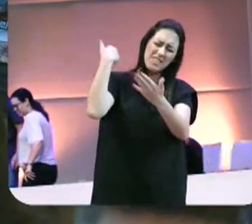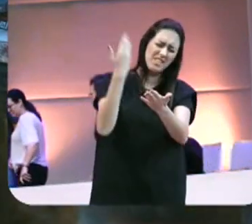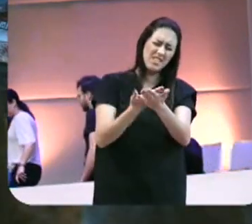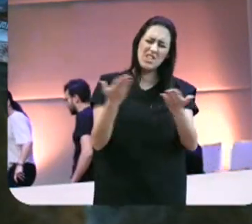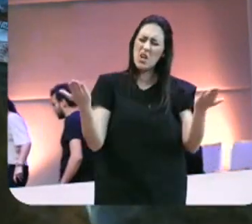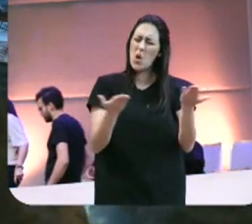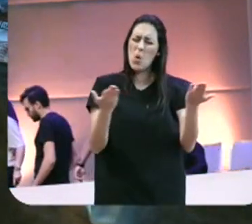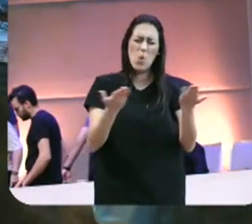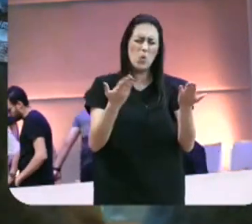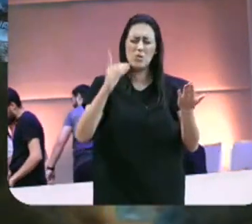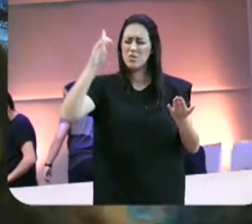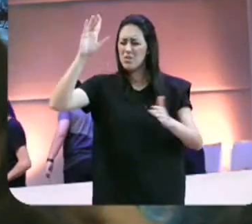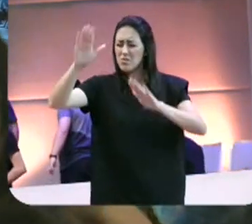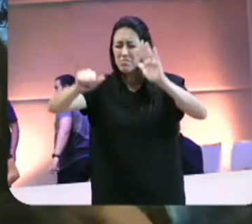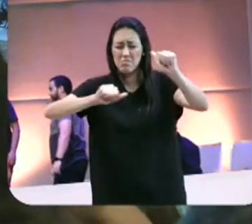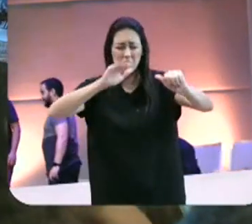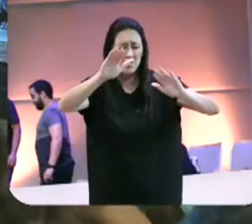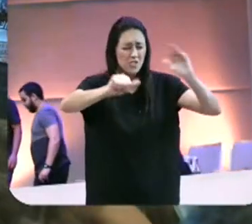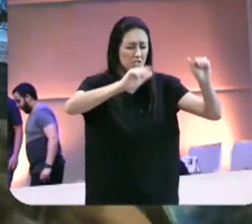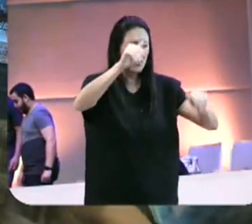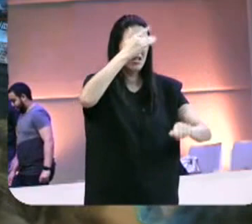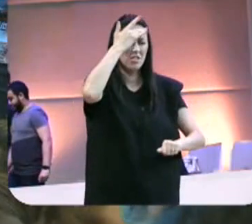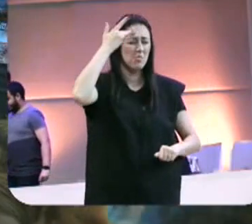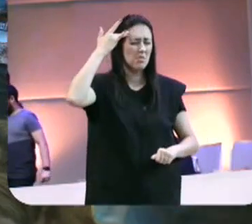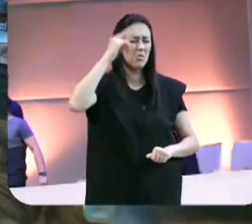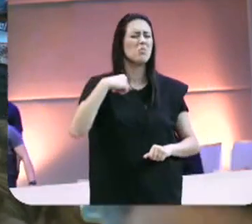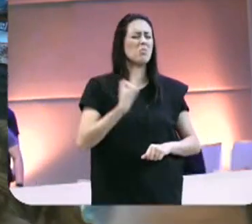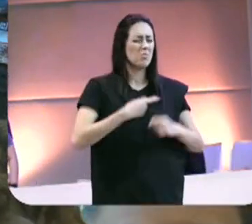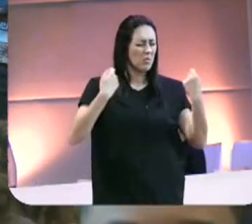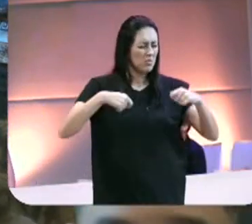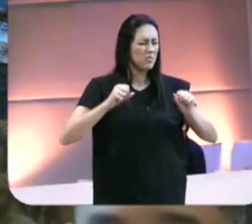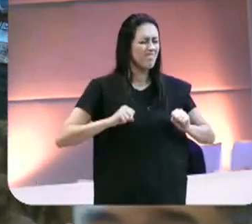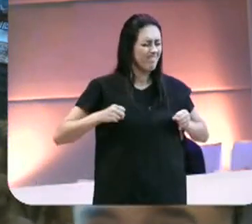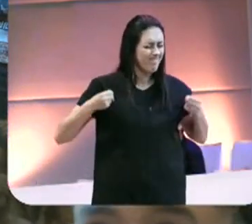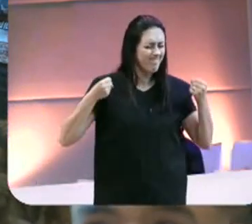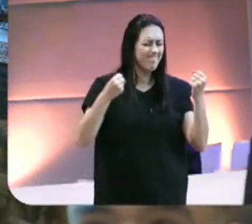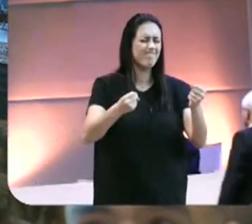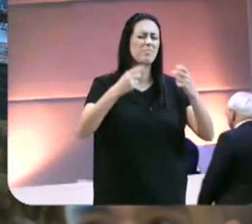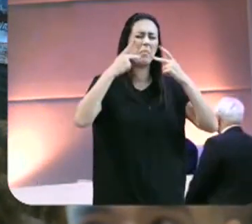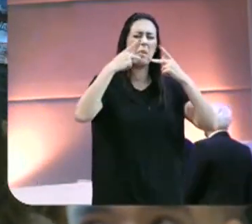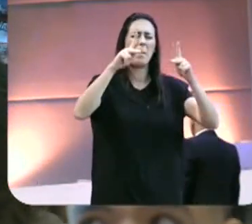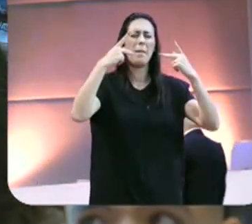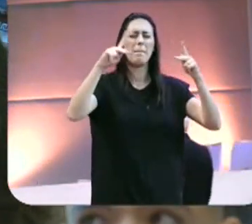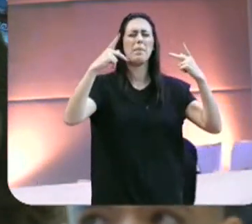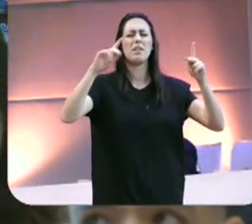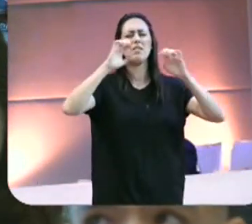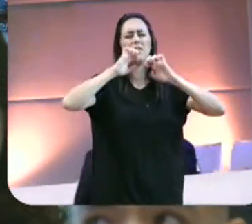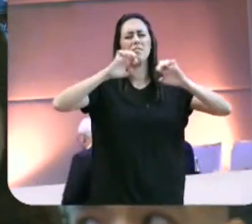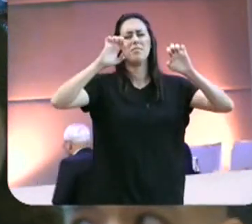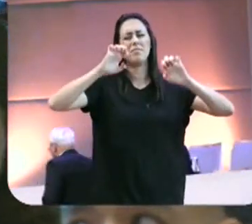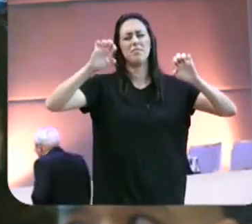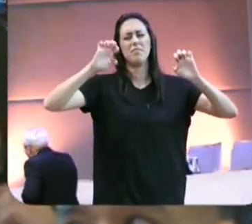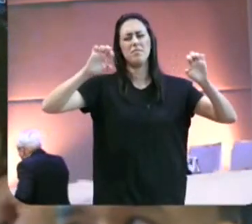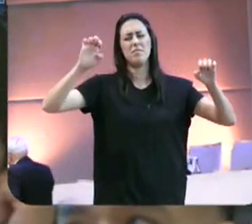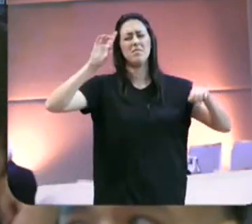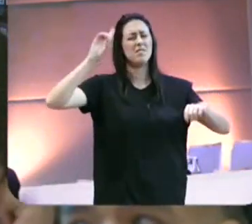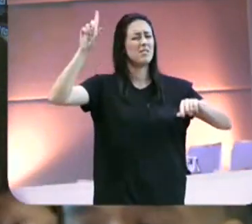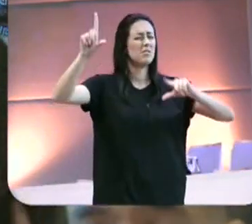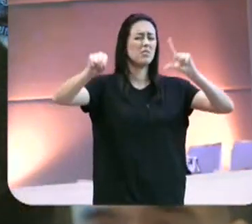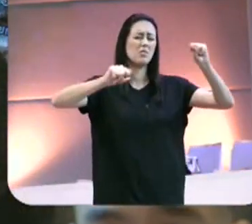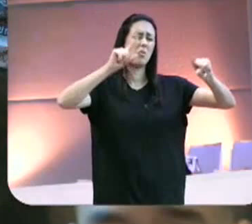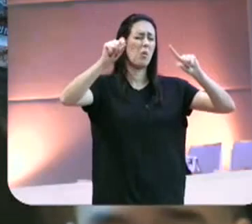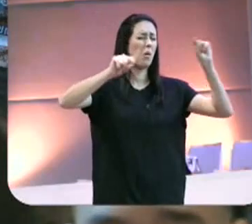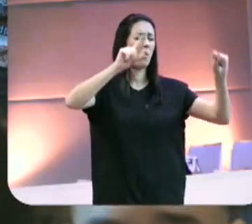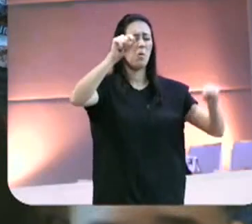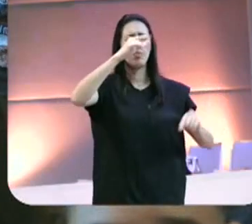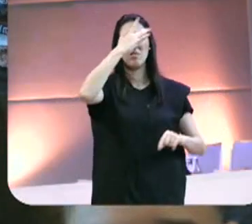pregar a palavra com ousadia, mesmo que isso custe tudo que temos, Pai. Jesus, essas palavras foram usadas também por Ti, como as Suas